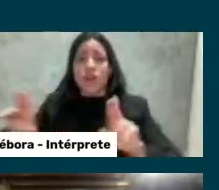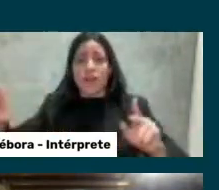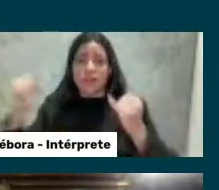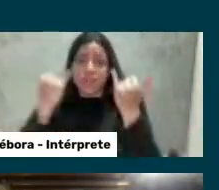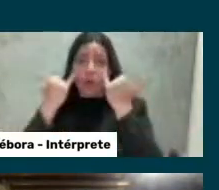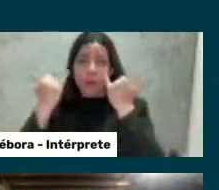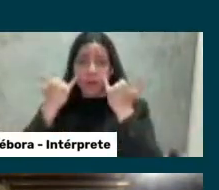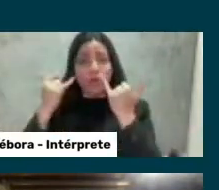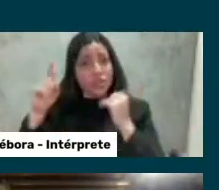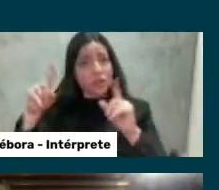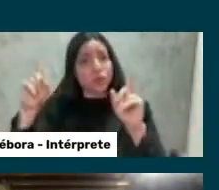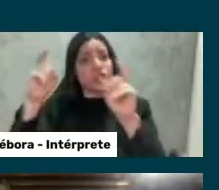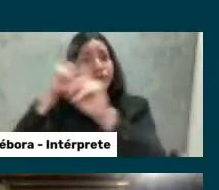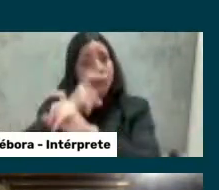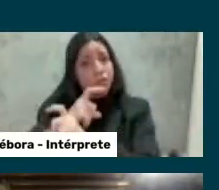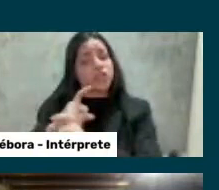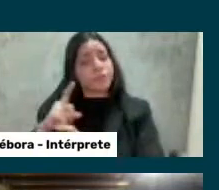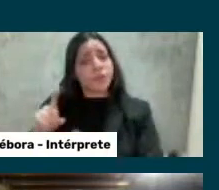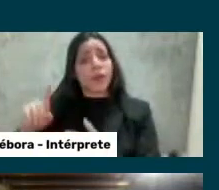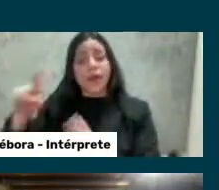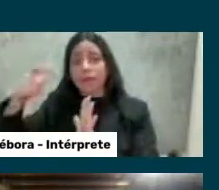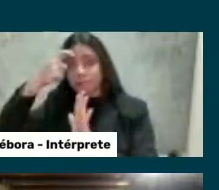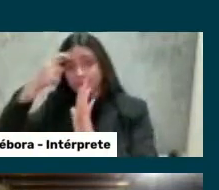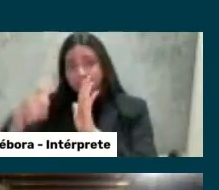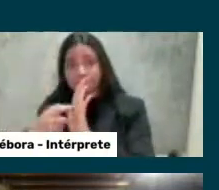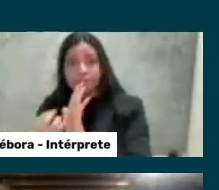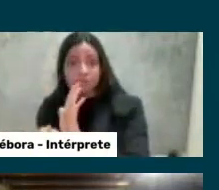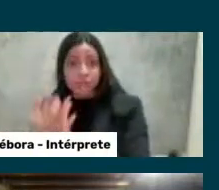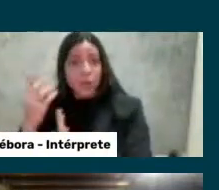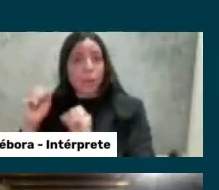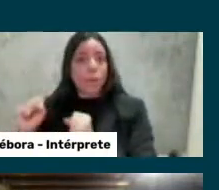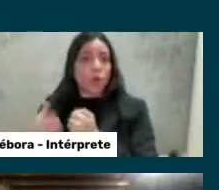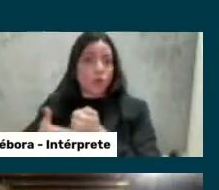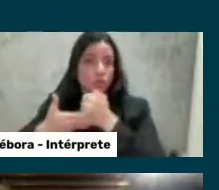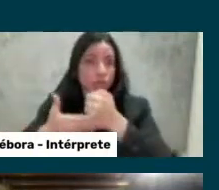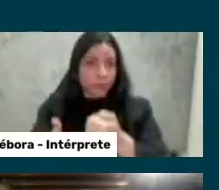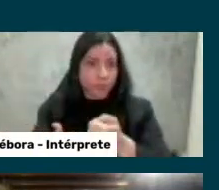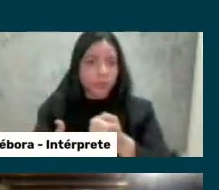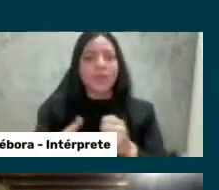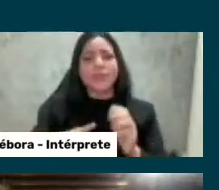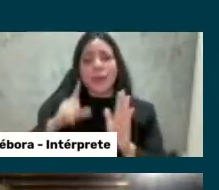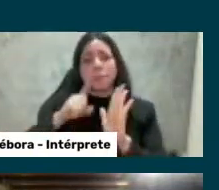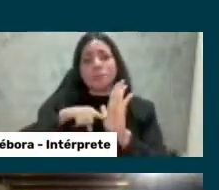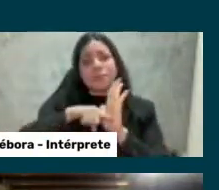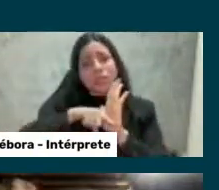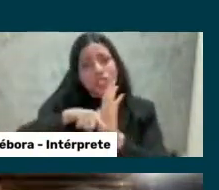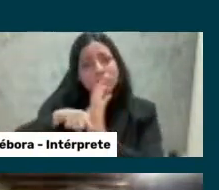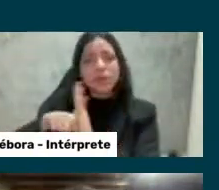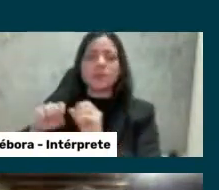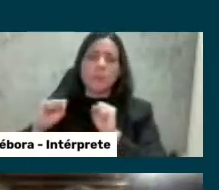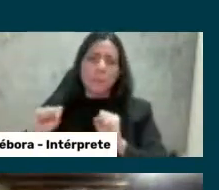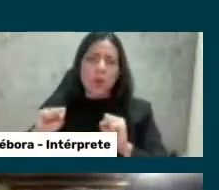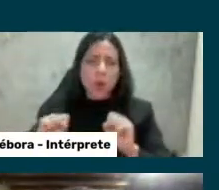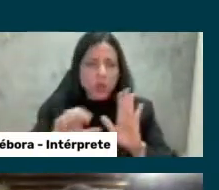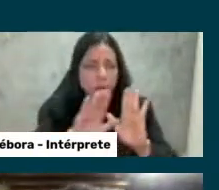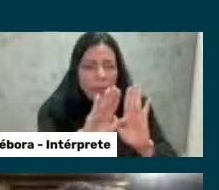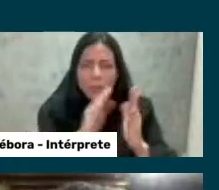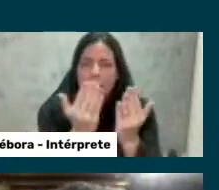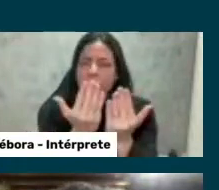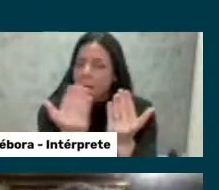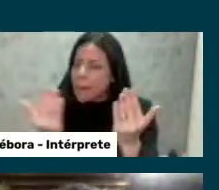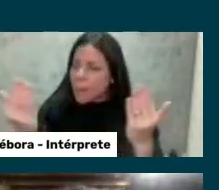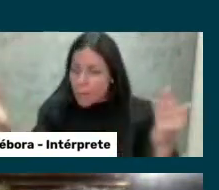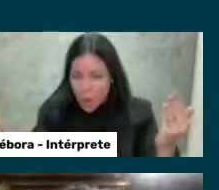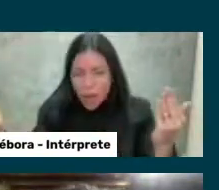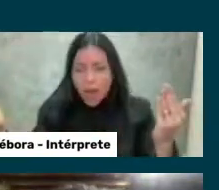muito auxiliadas por IA, né? Então, pesquisas, né, que a gente tem que juntar informação e insights e pedir para uma ferramenta nos